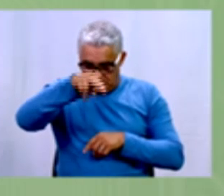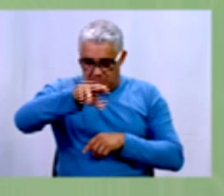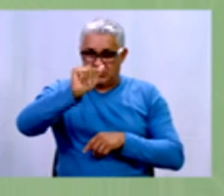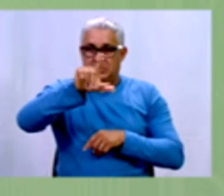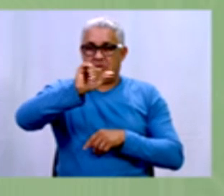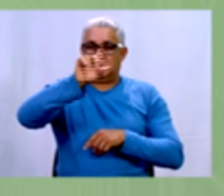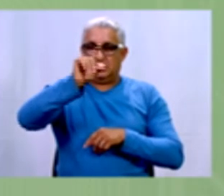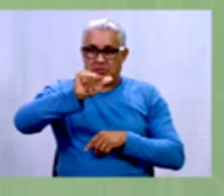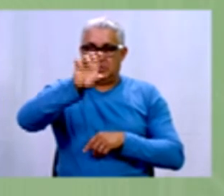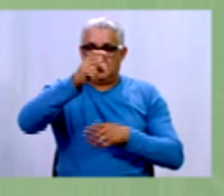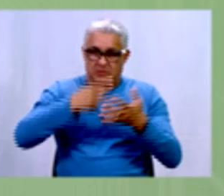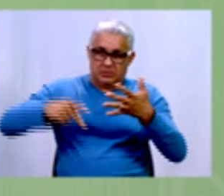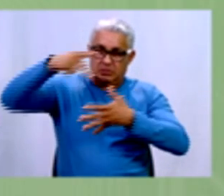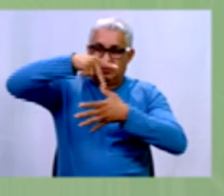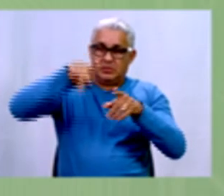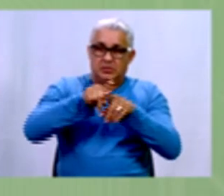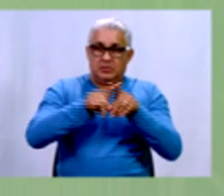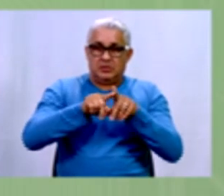relevância para o Product